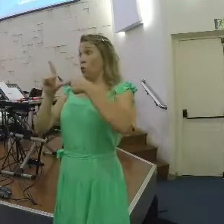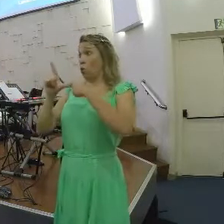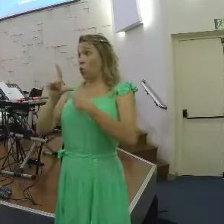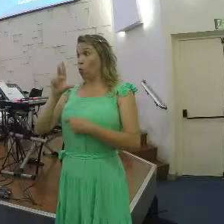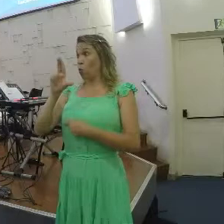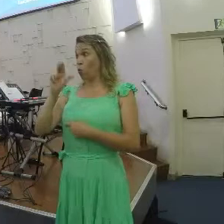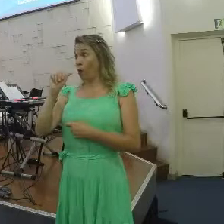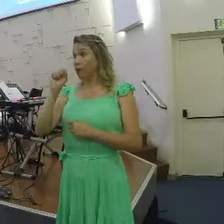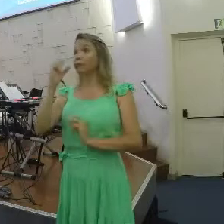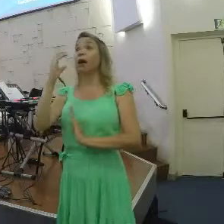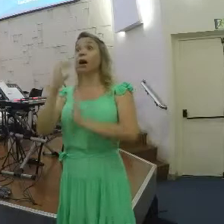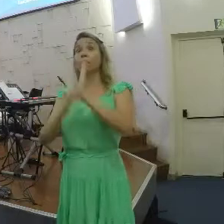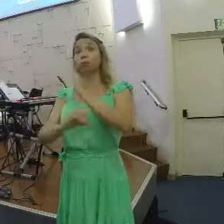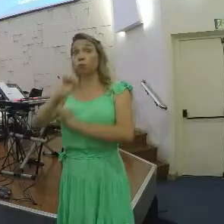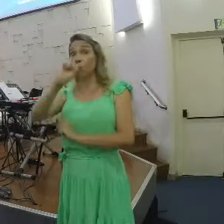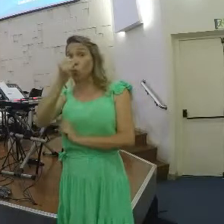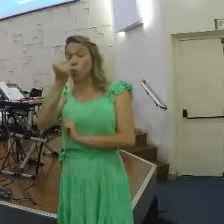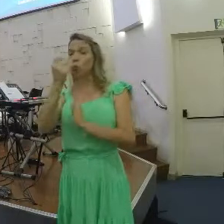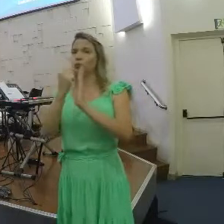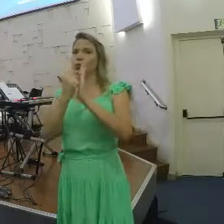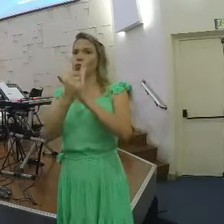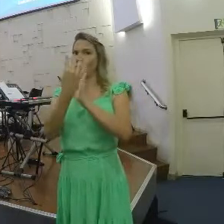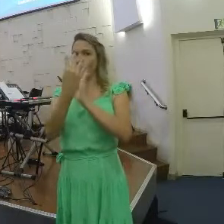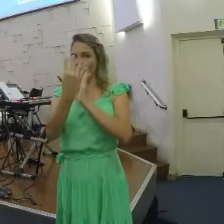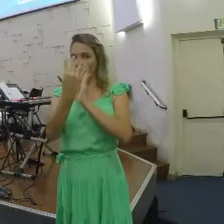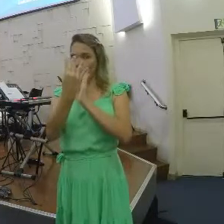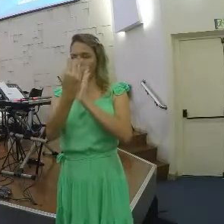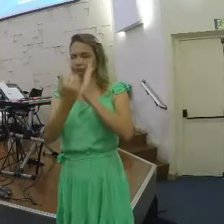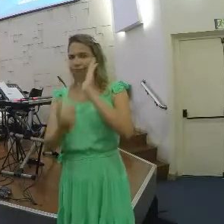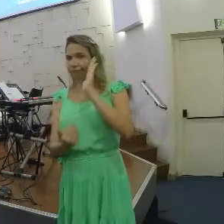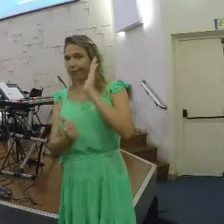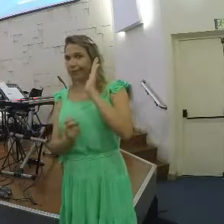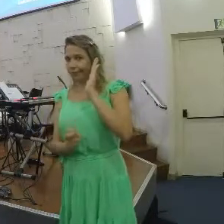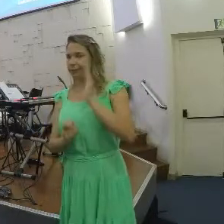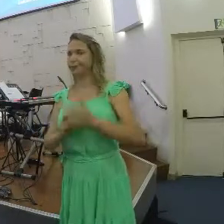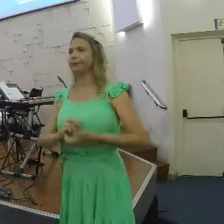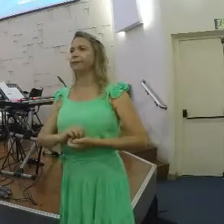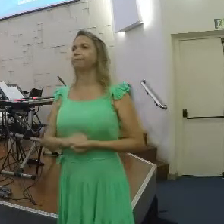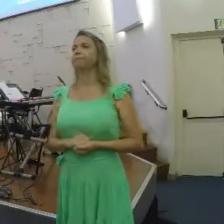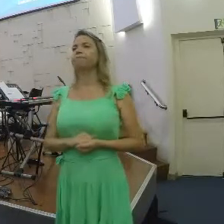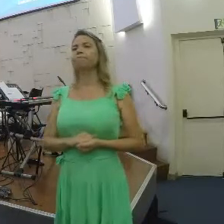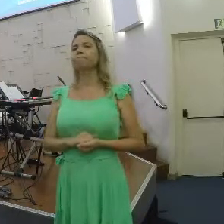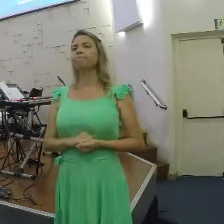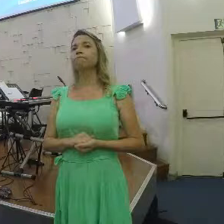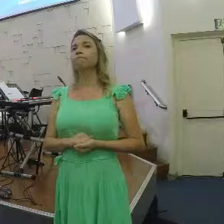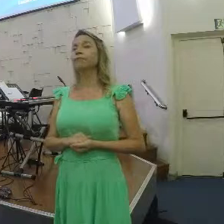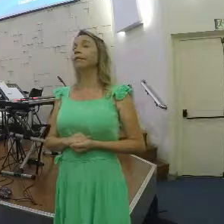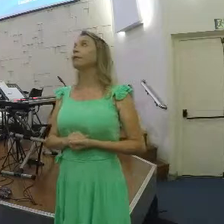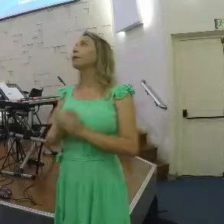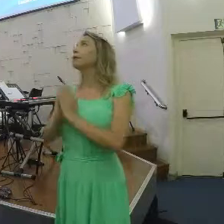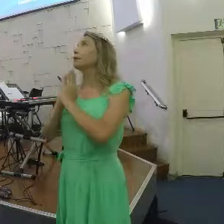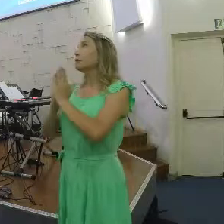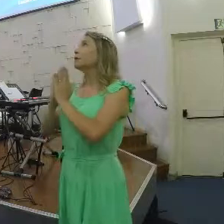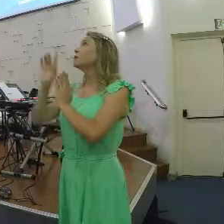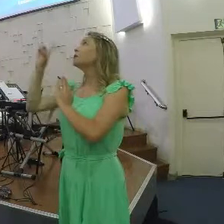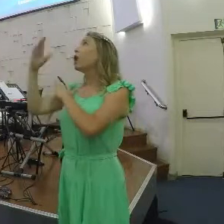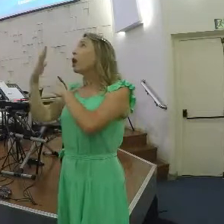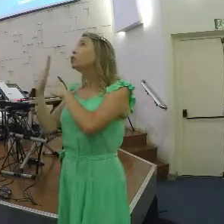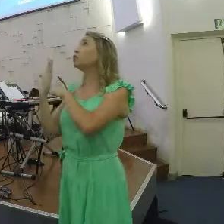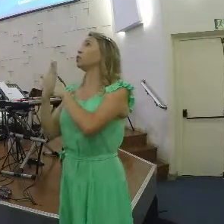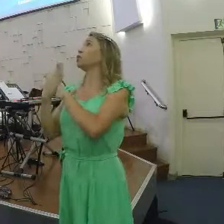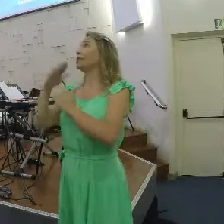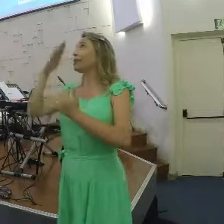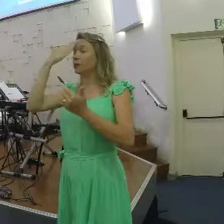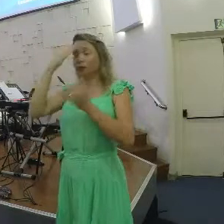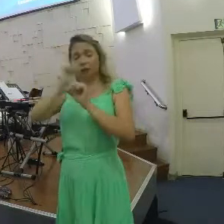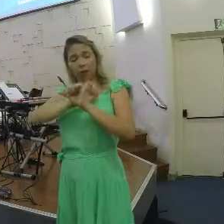8, versos 4 a 15. Deus nos permita compreender